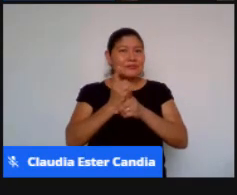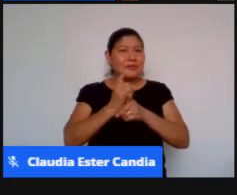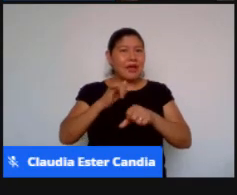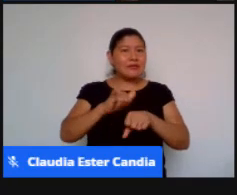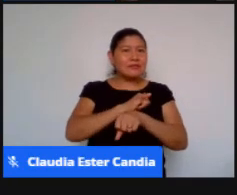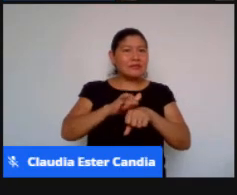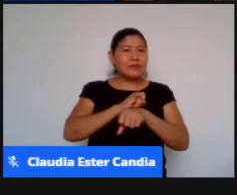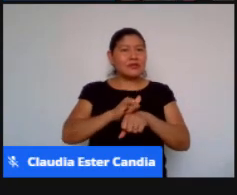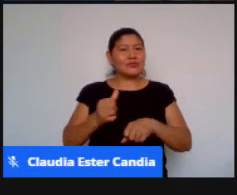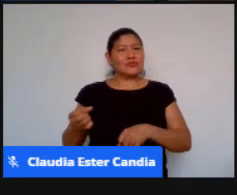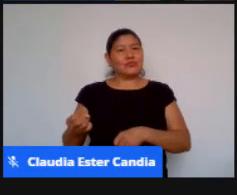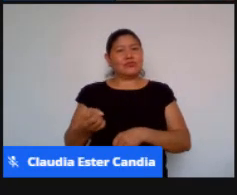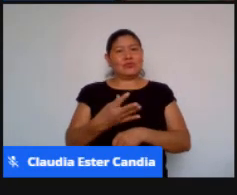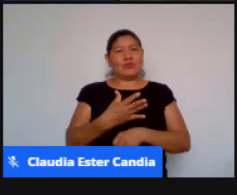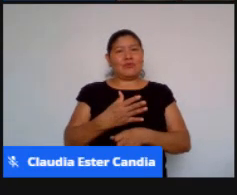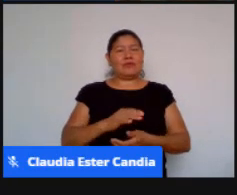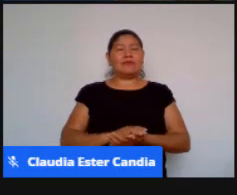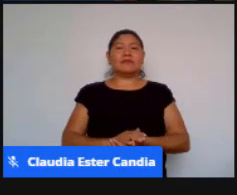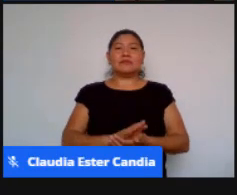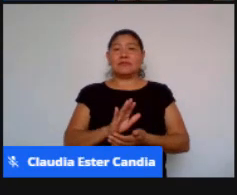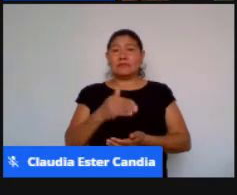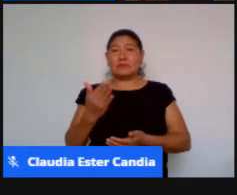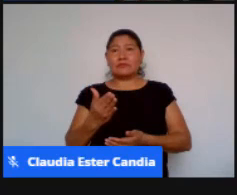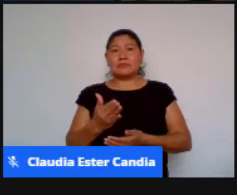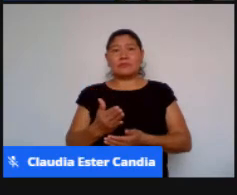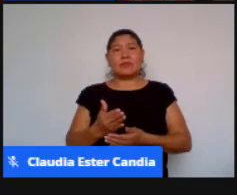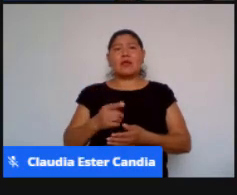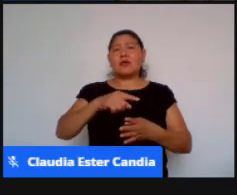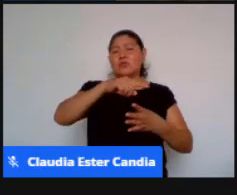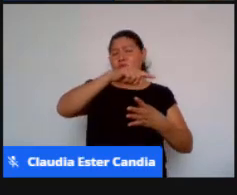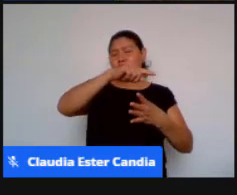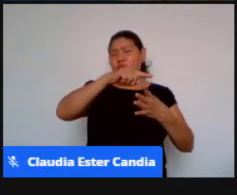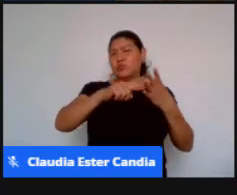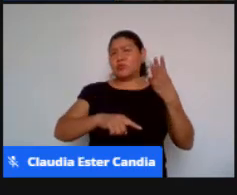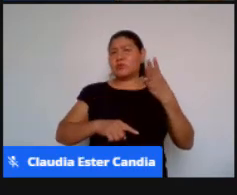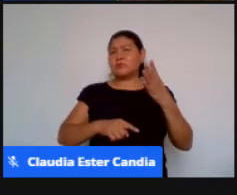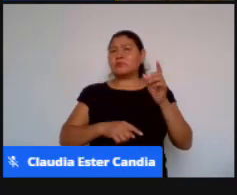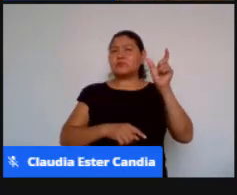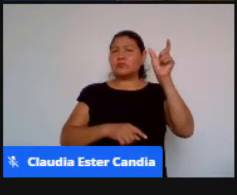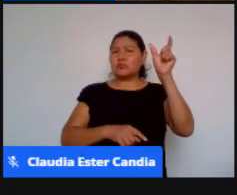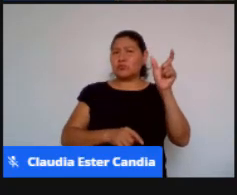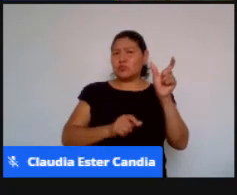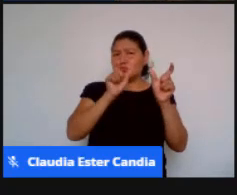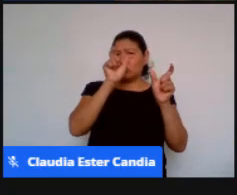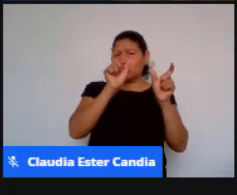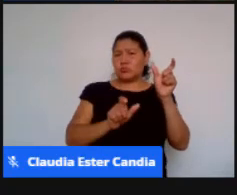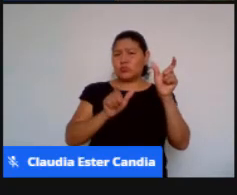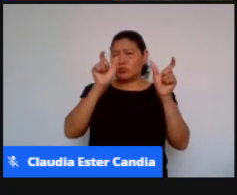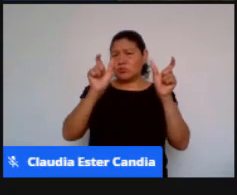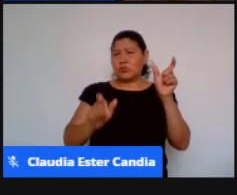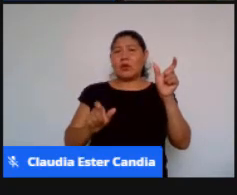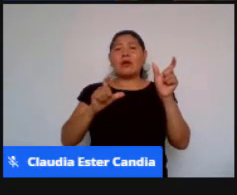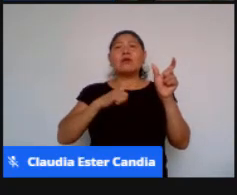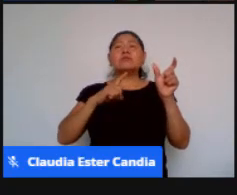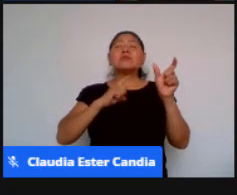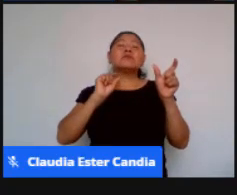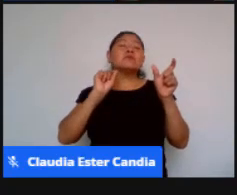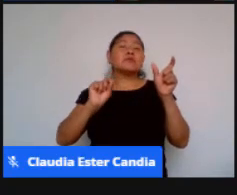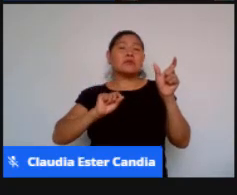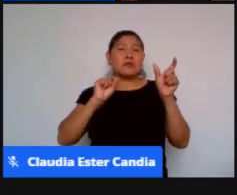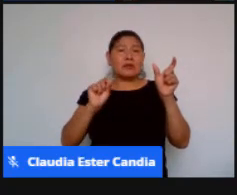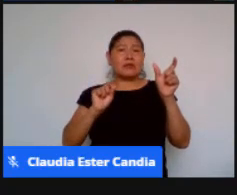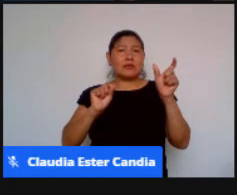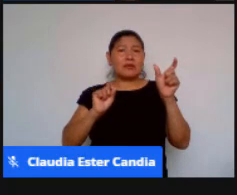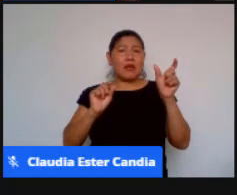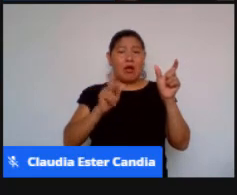slide, nós vamos observar o que tem nesses quadros, né, que a gente tem que prestar bastante atenção para o professor que está entrando